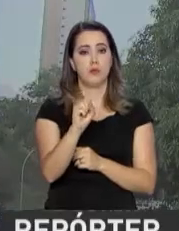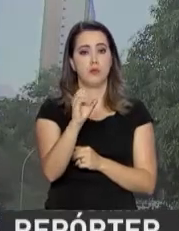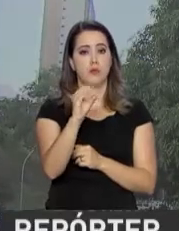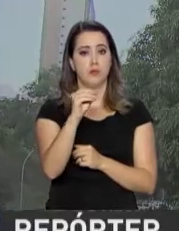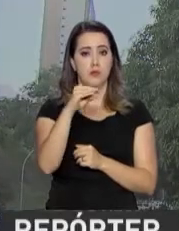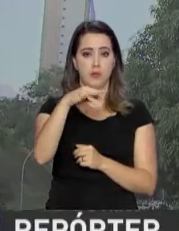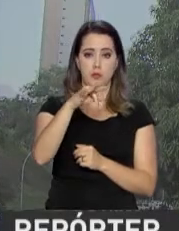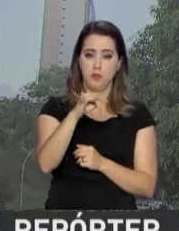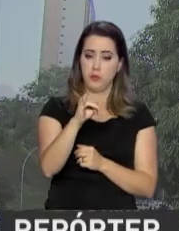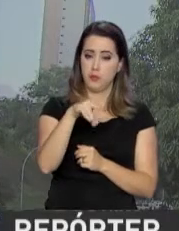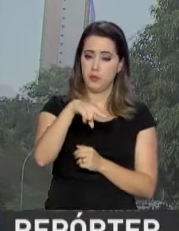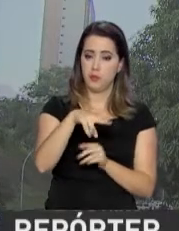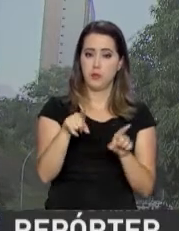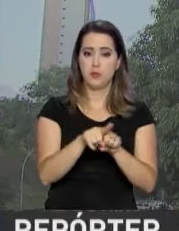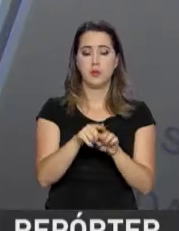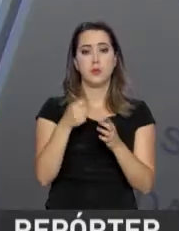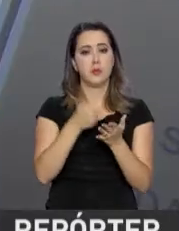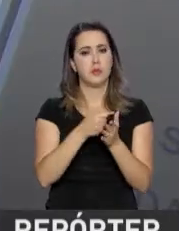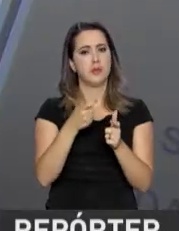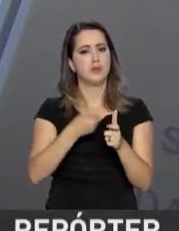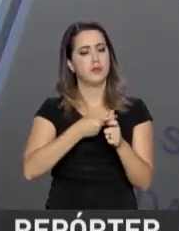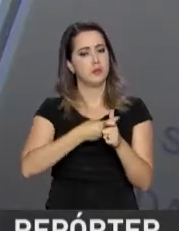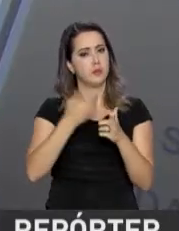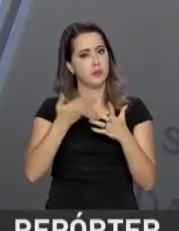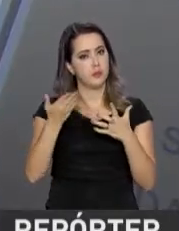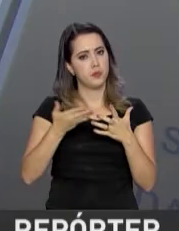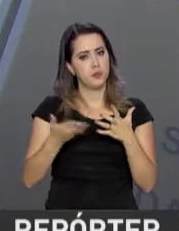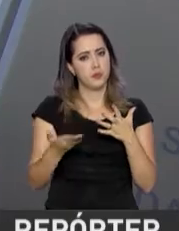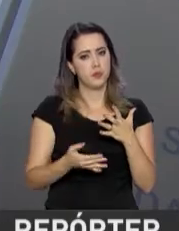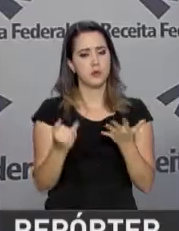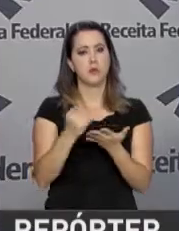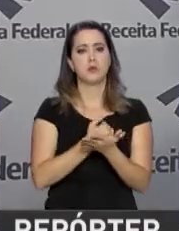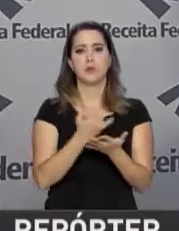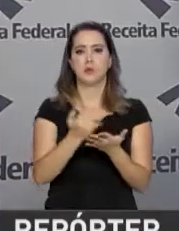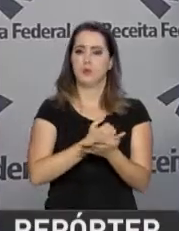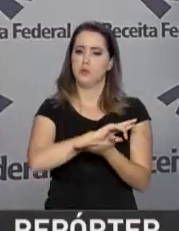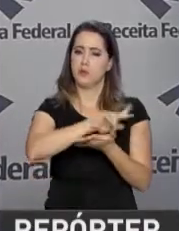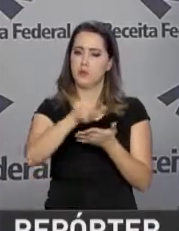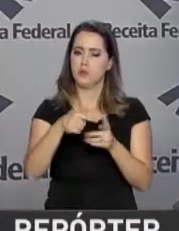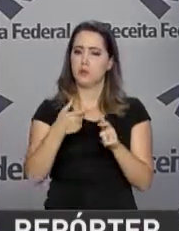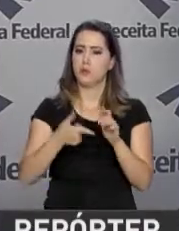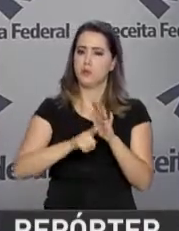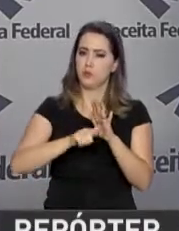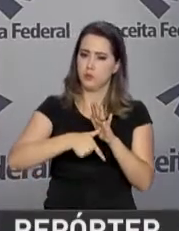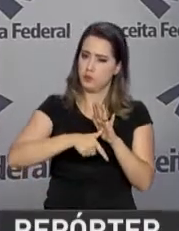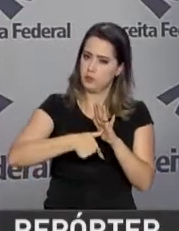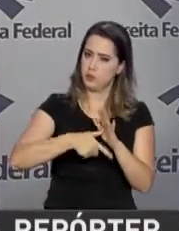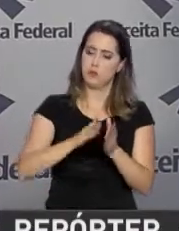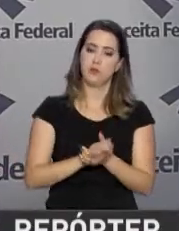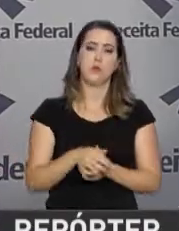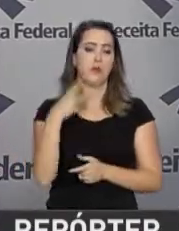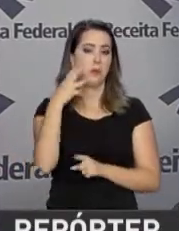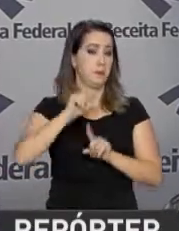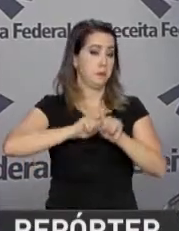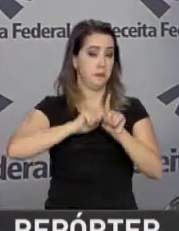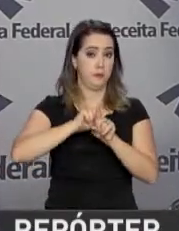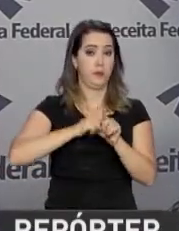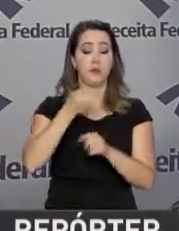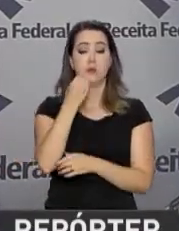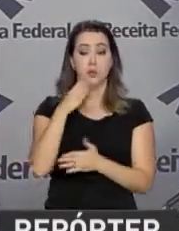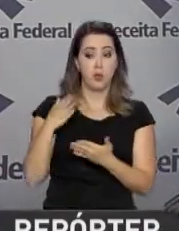programas de regularização tributária e parcelamentos da dívida ativa arrecadação veio muito bem nesses três primeiros meses do ano